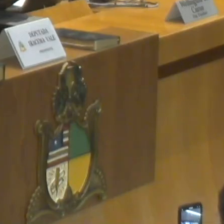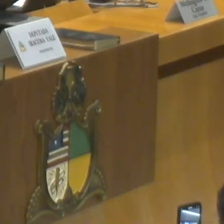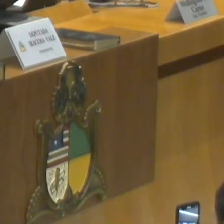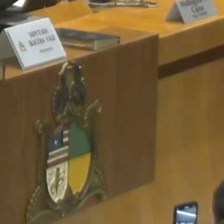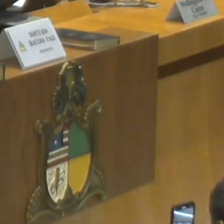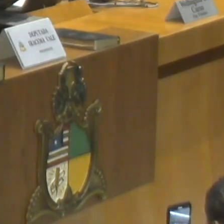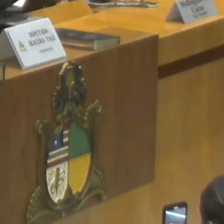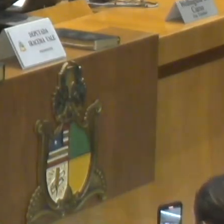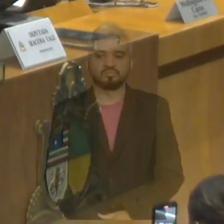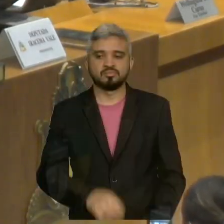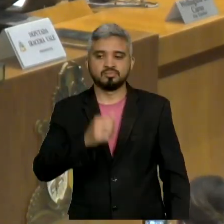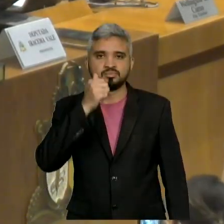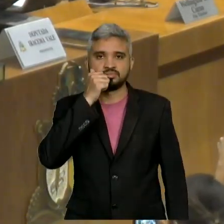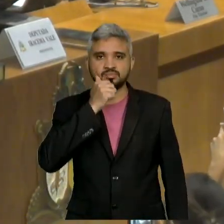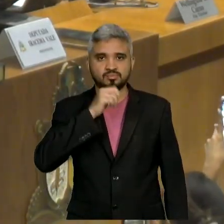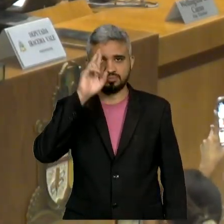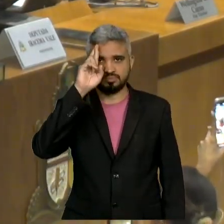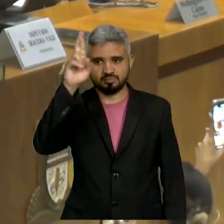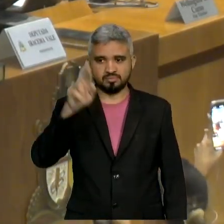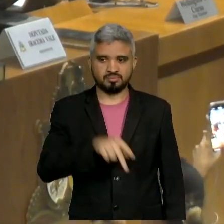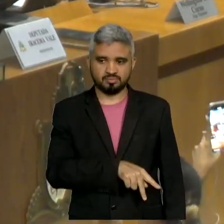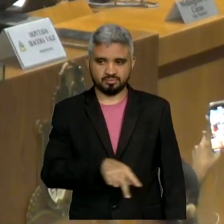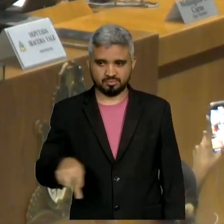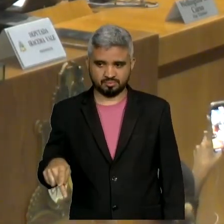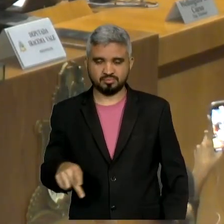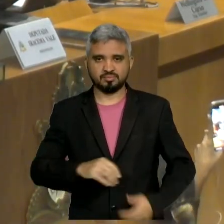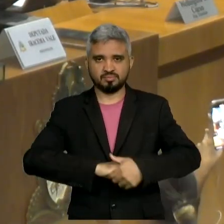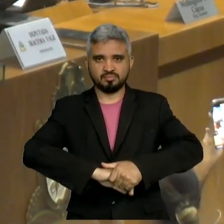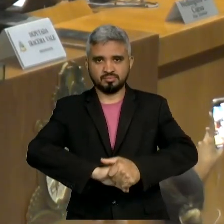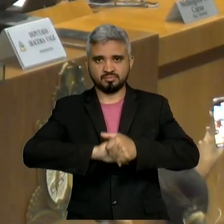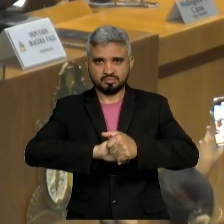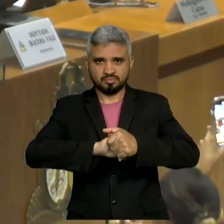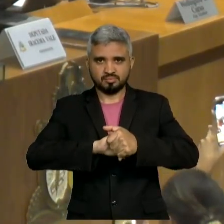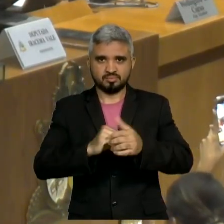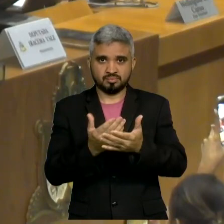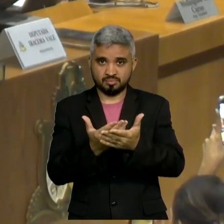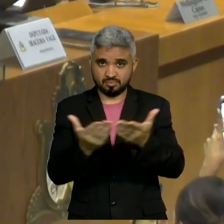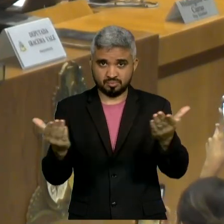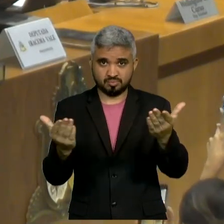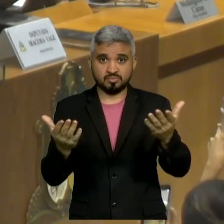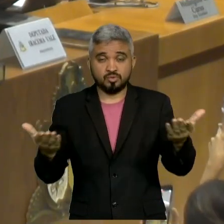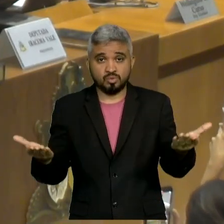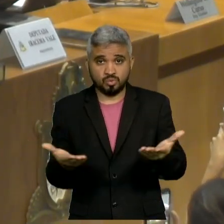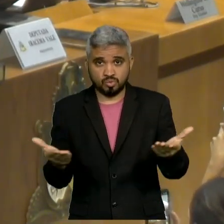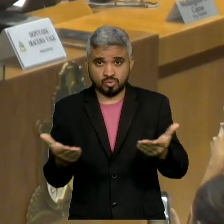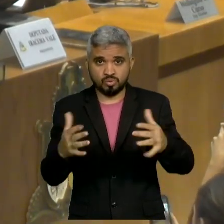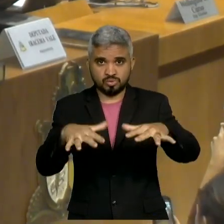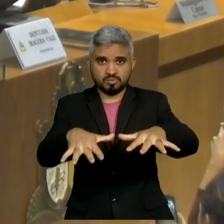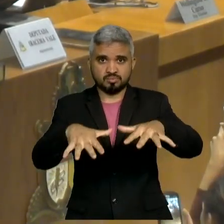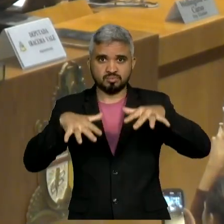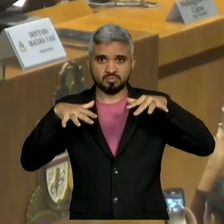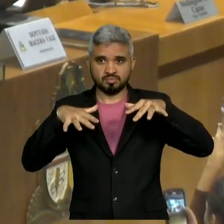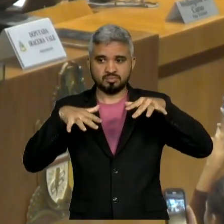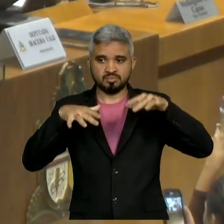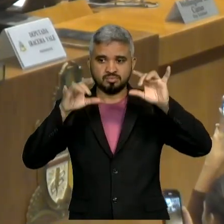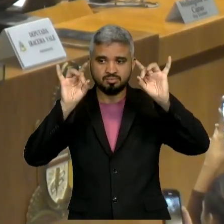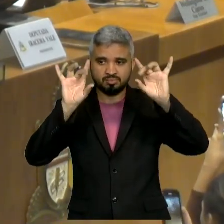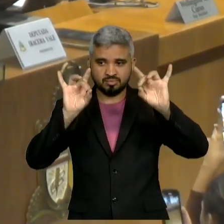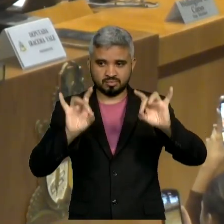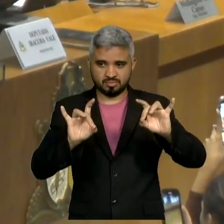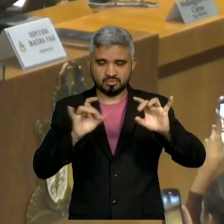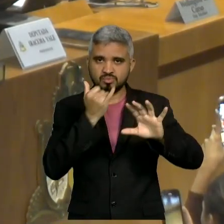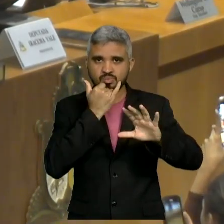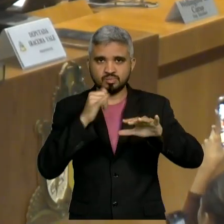Senhora Presidente, em nome da qual saúdo toda a mesa aqui, hoje, nessa sessão solene, nessa sessão